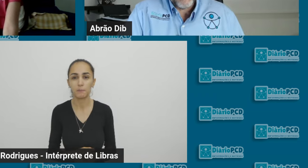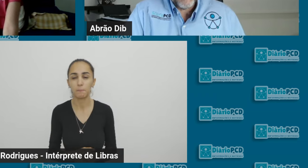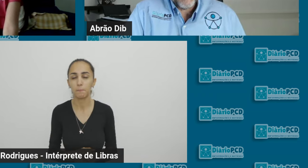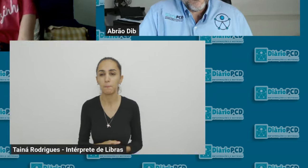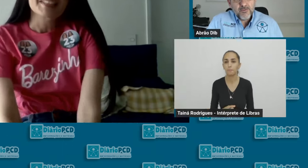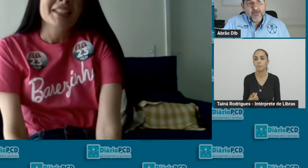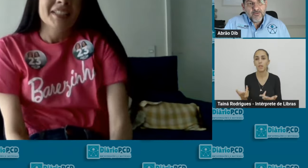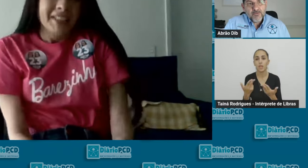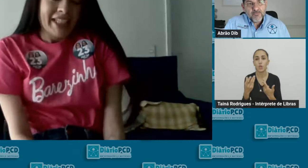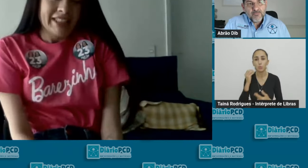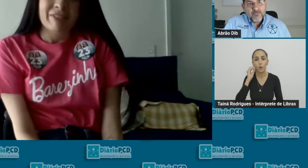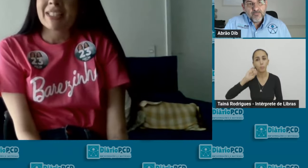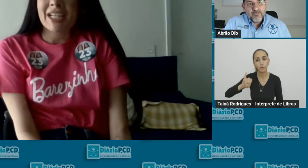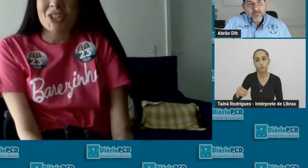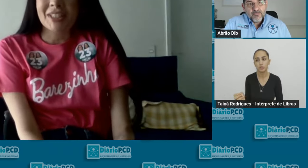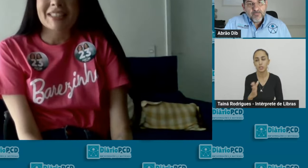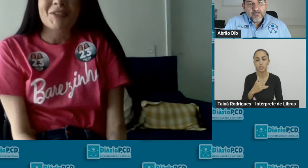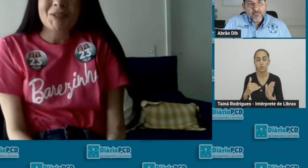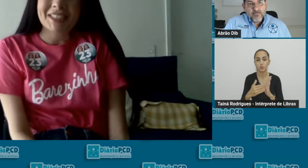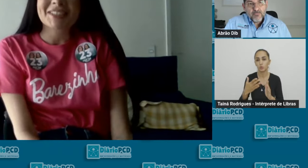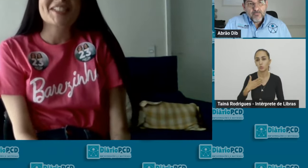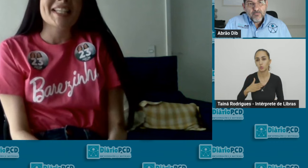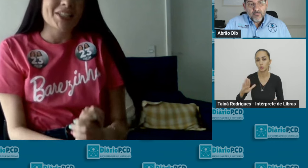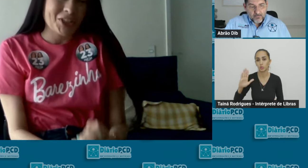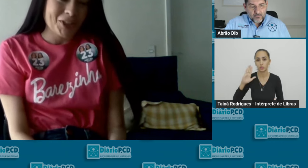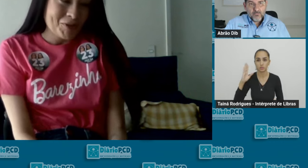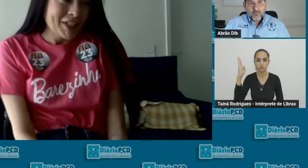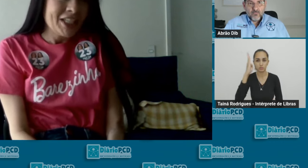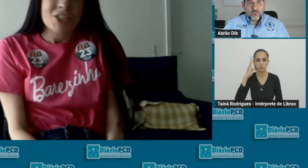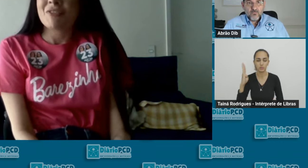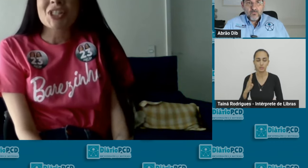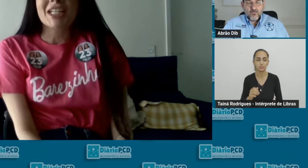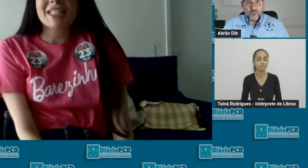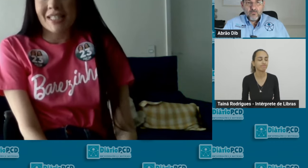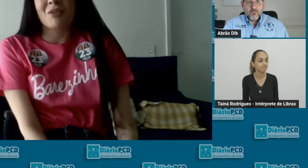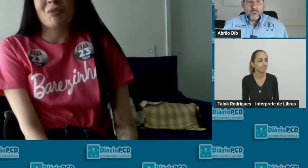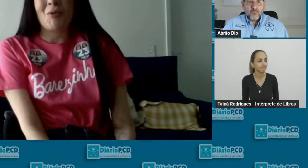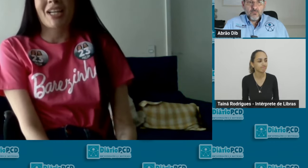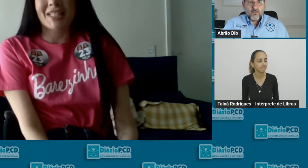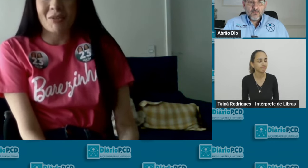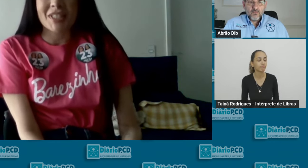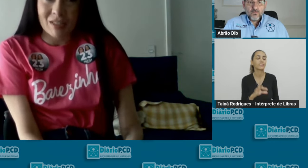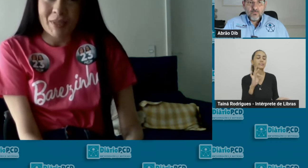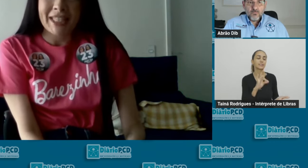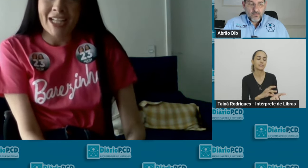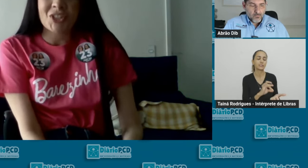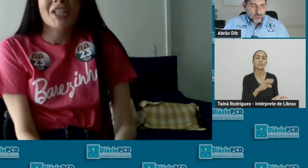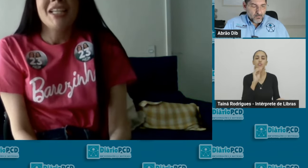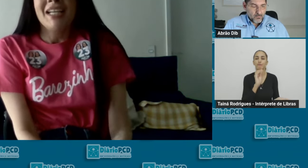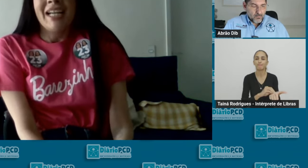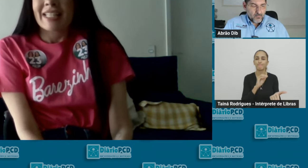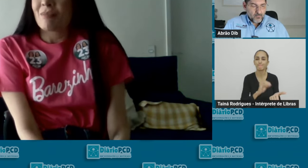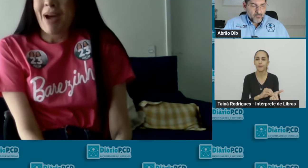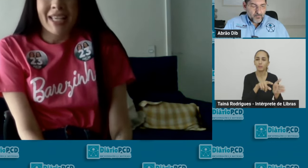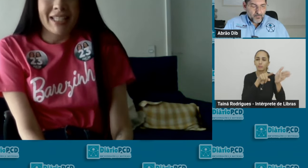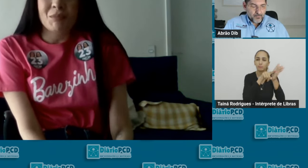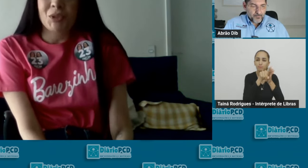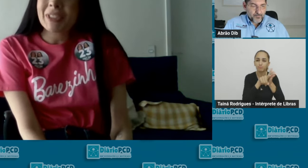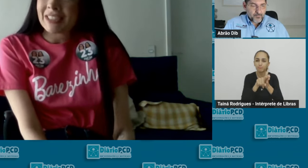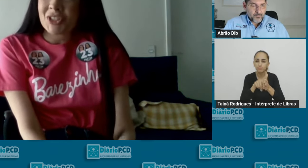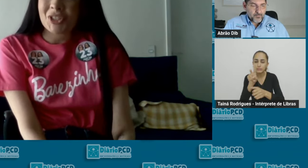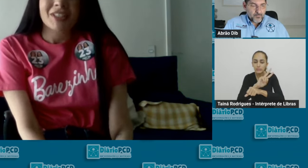Brasil? Na verdade, ainda está faltando essa questão de fiscalização com relação à acessibilidade. Essa